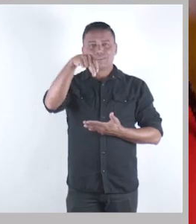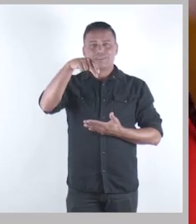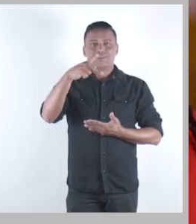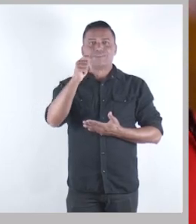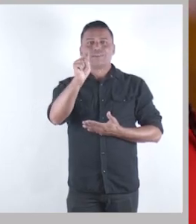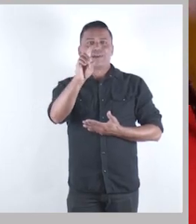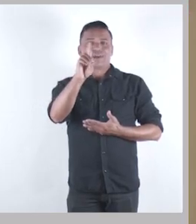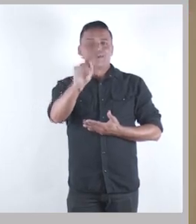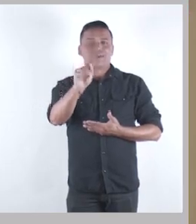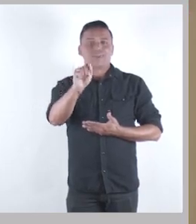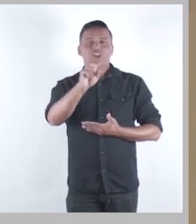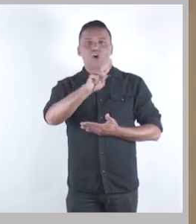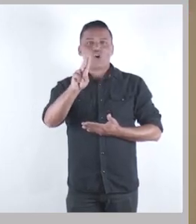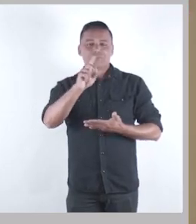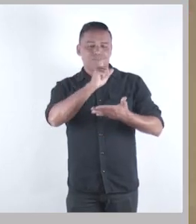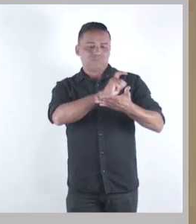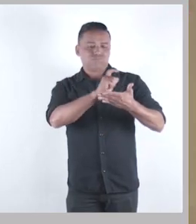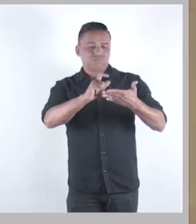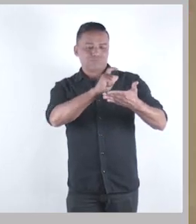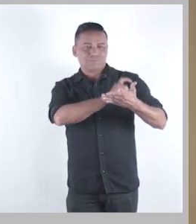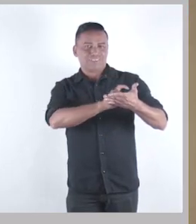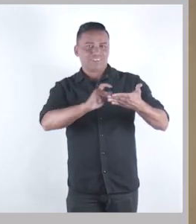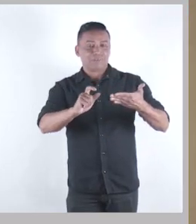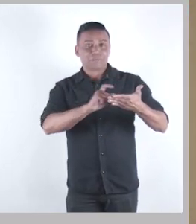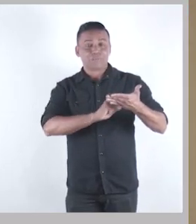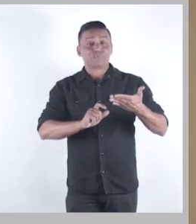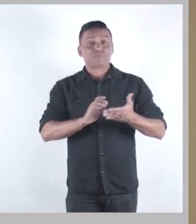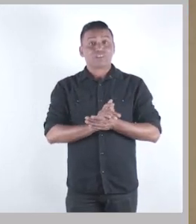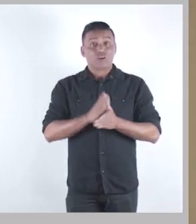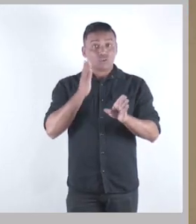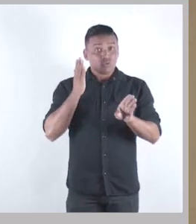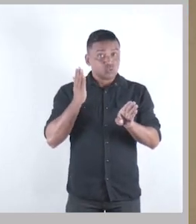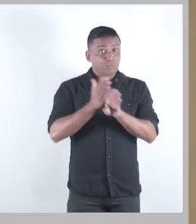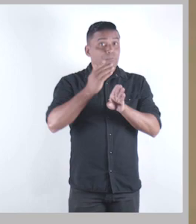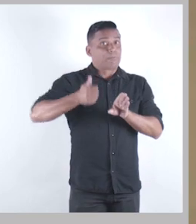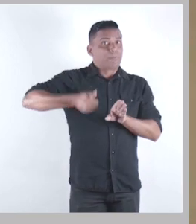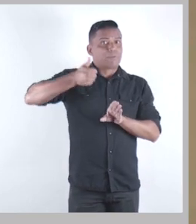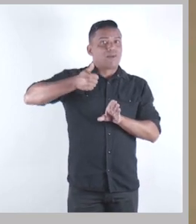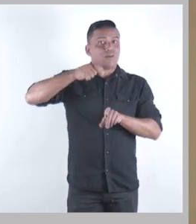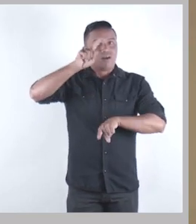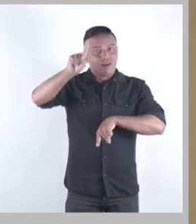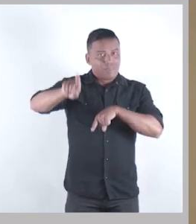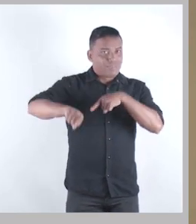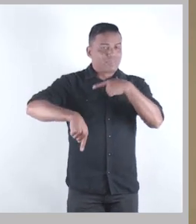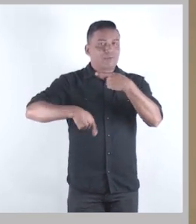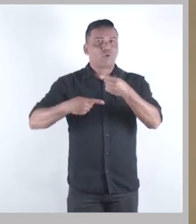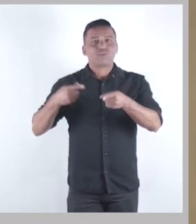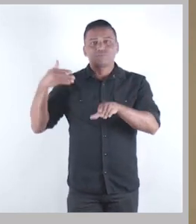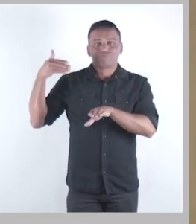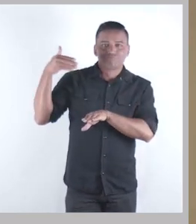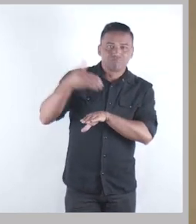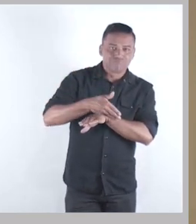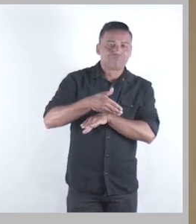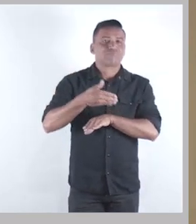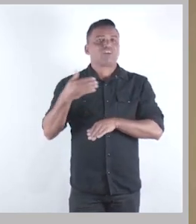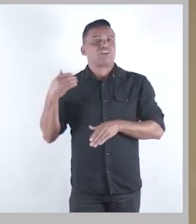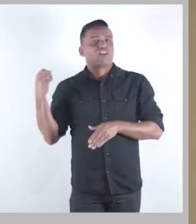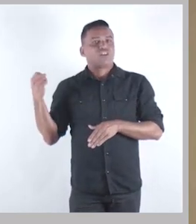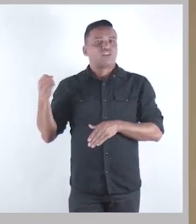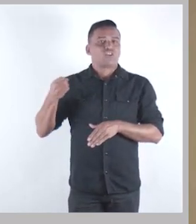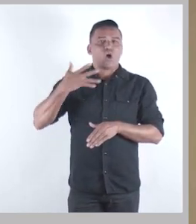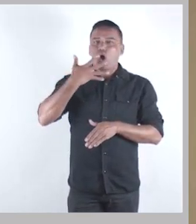Exatamente. Muito bom. Então fomos descobrindo primeiro isso, depois começamos aos poucos a entrar para novos países,